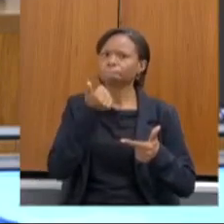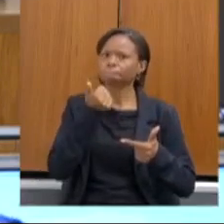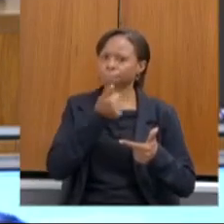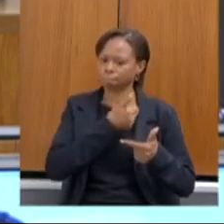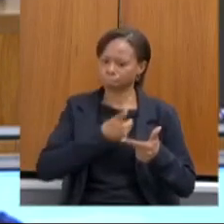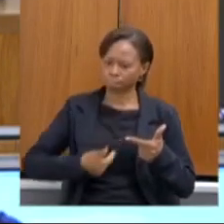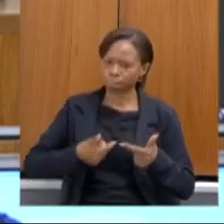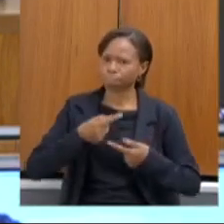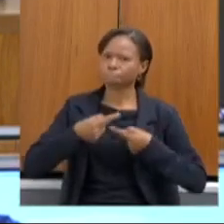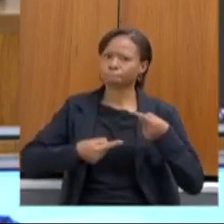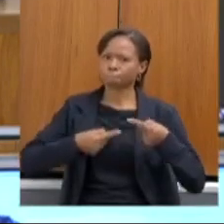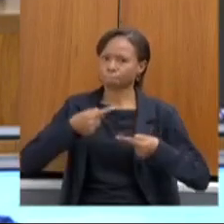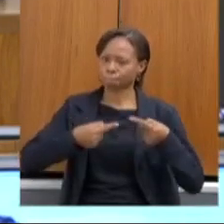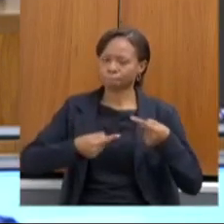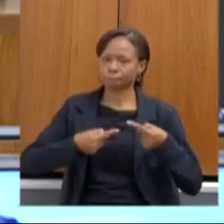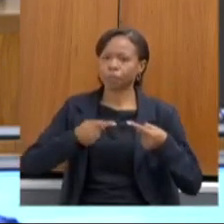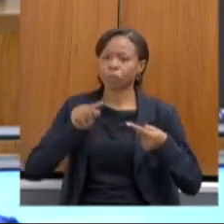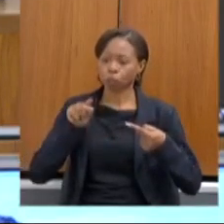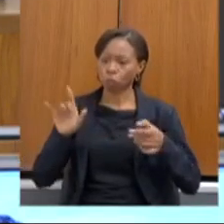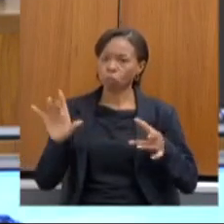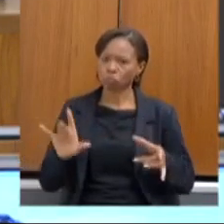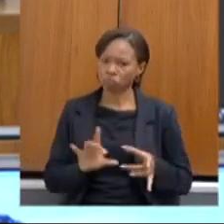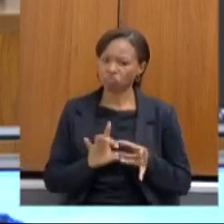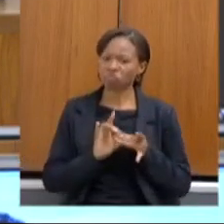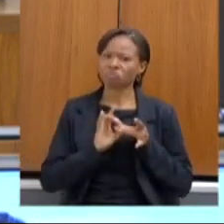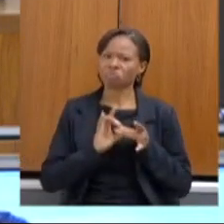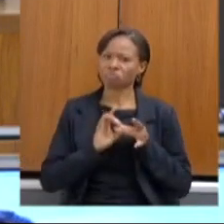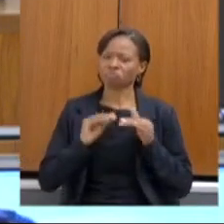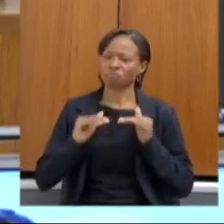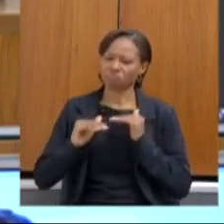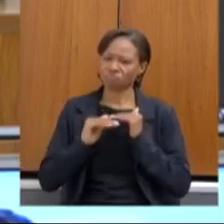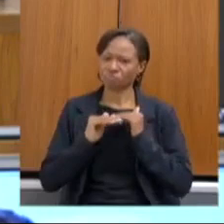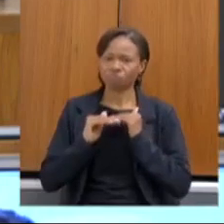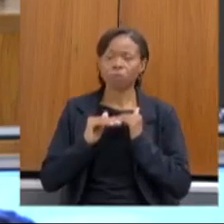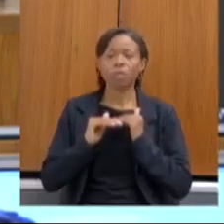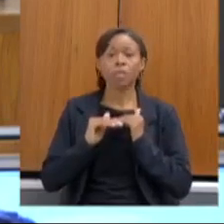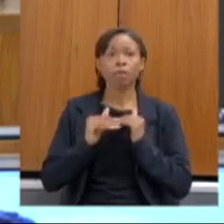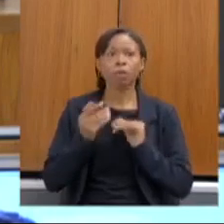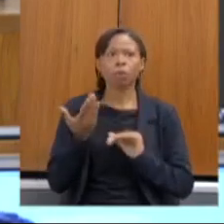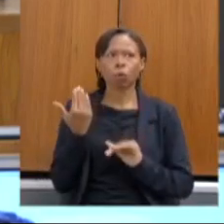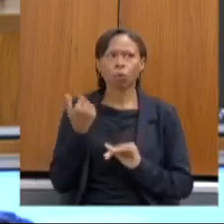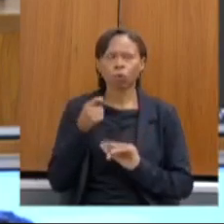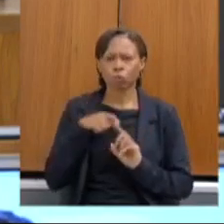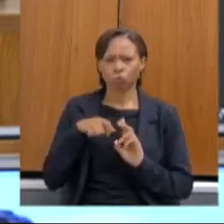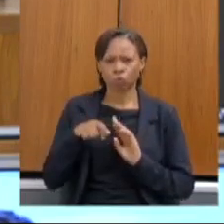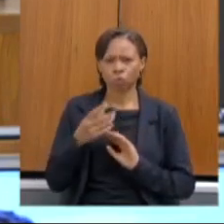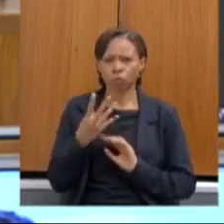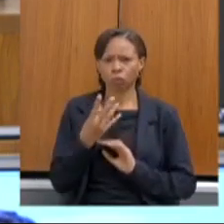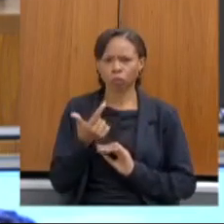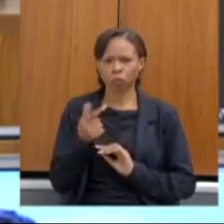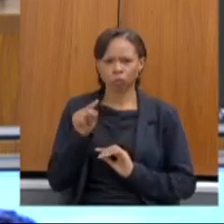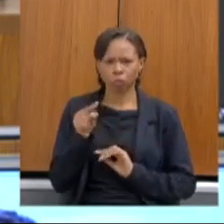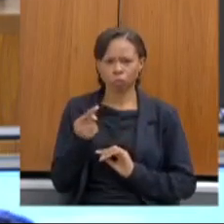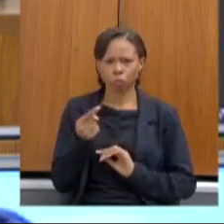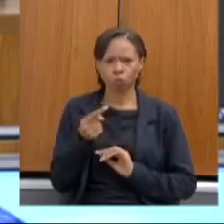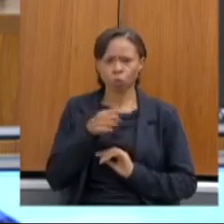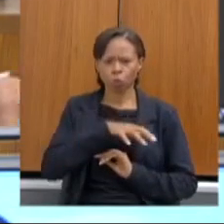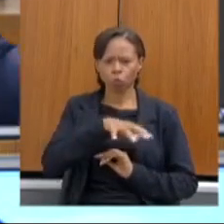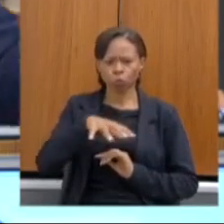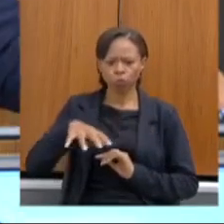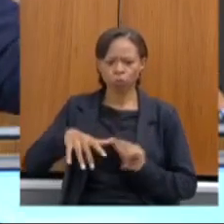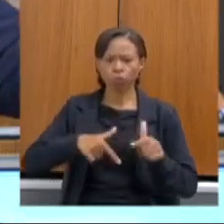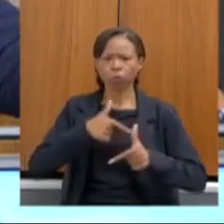e é nós temos realmente tivemos esse último mês aí apuração de 42 mil postos de trabalho